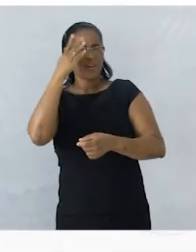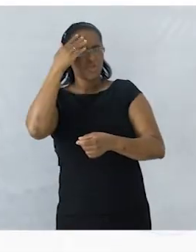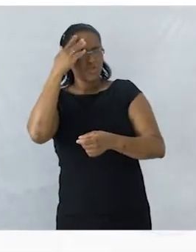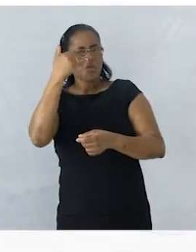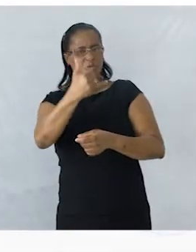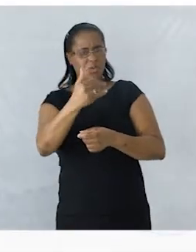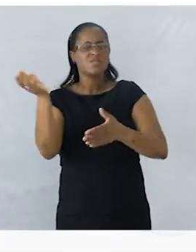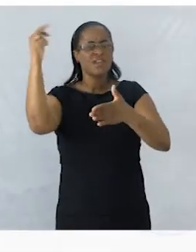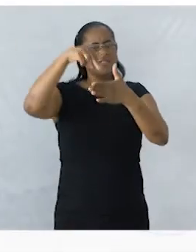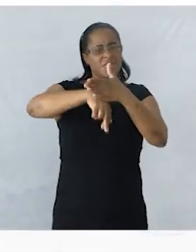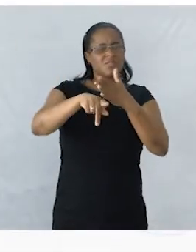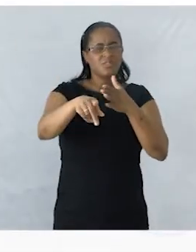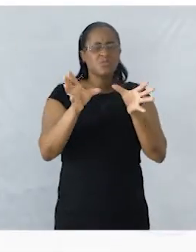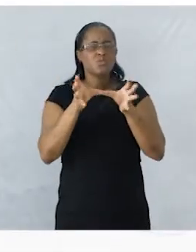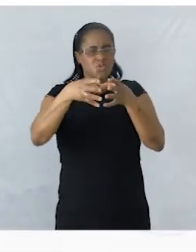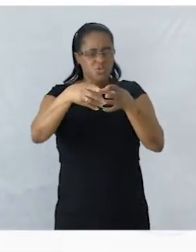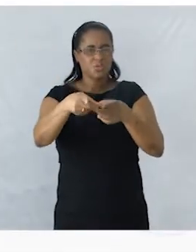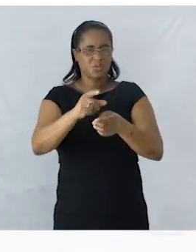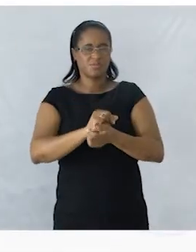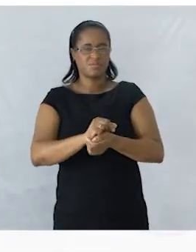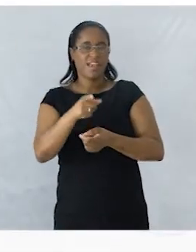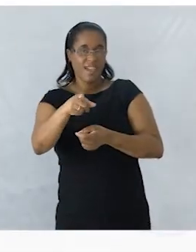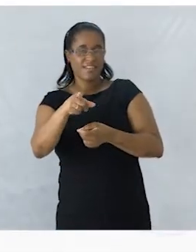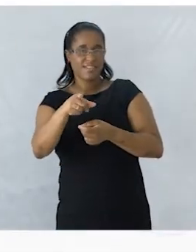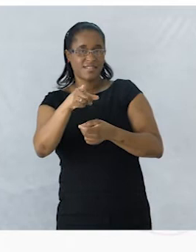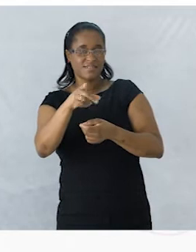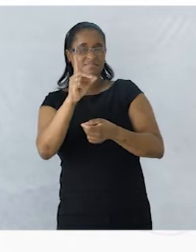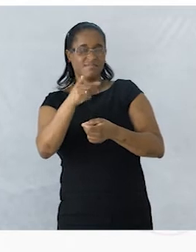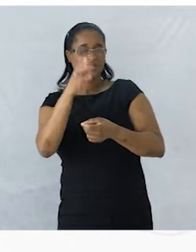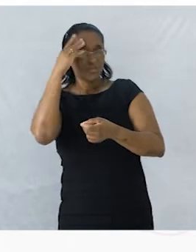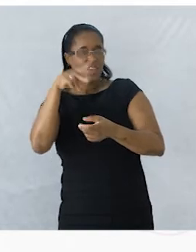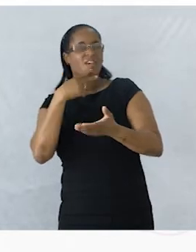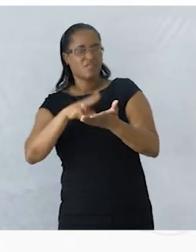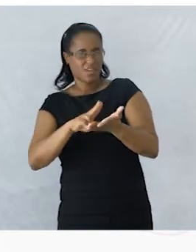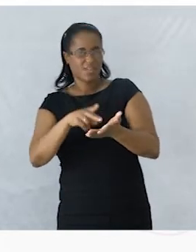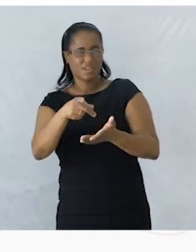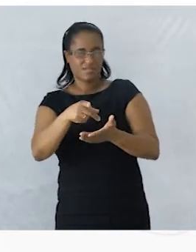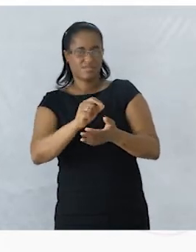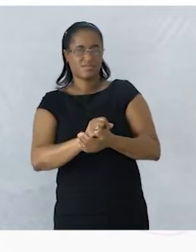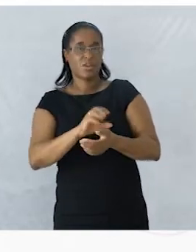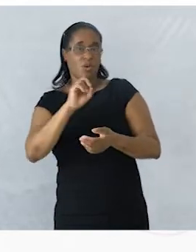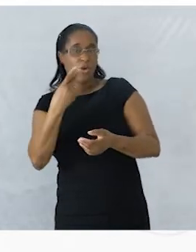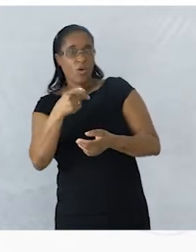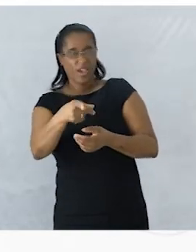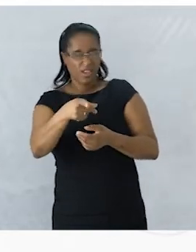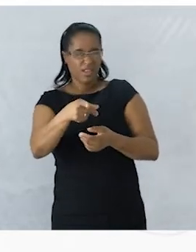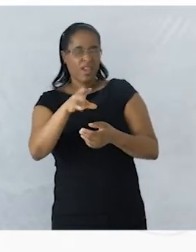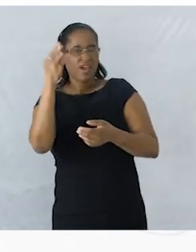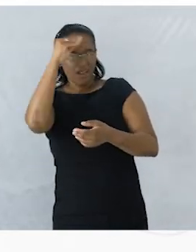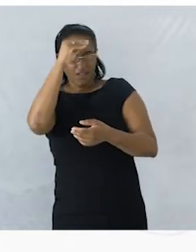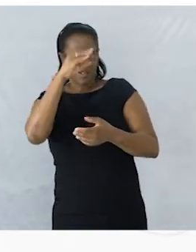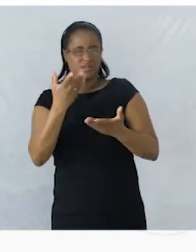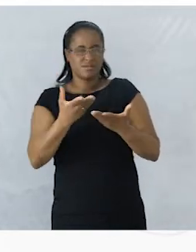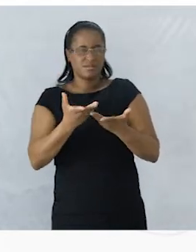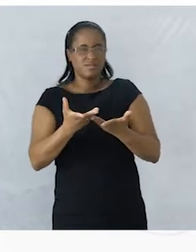2 pertence a esse conjunto? Essa afirmação é verdadeira ou essa afirmação é falsa? Vamos ver a